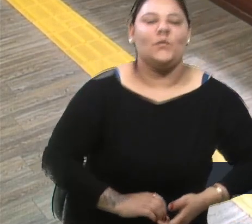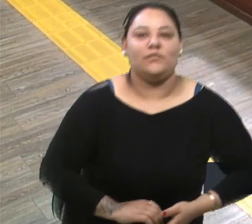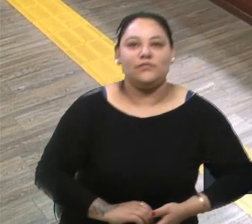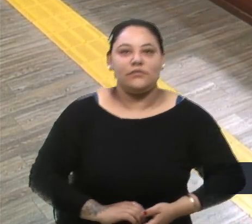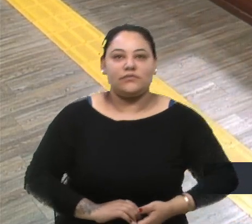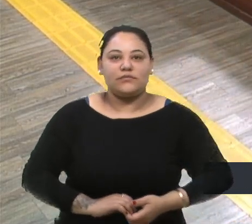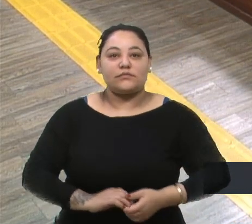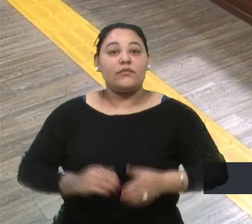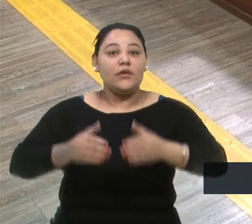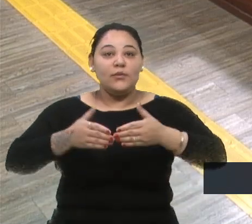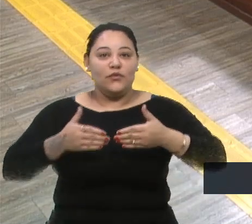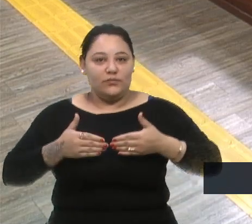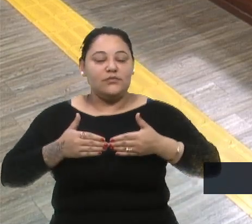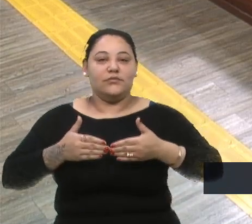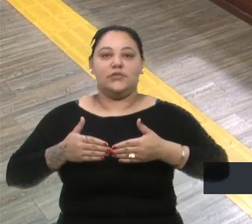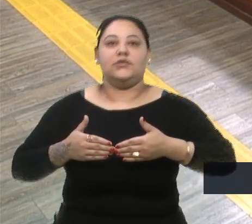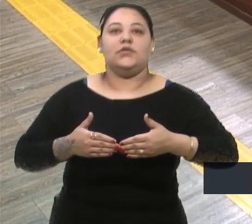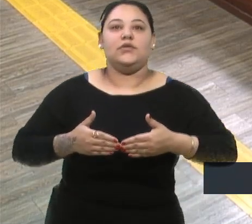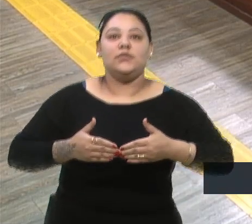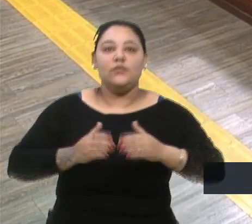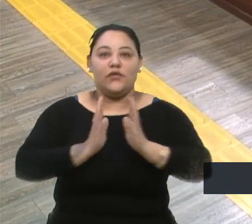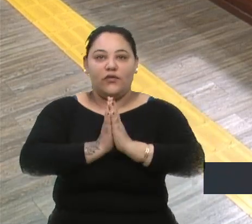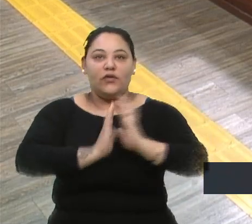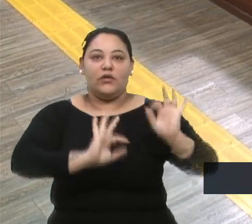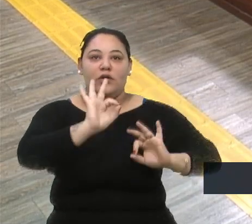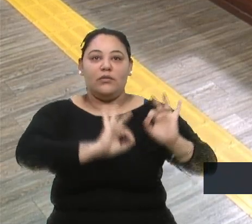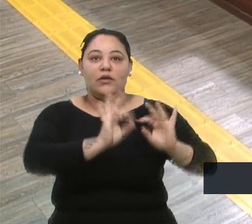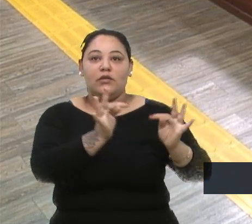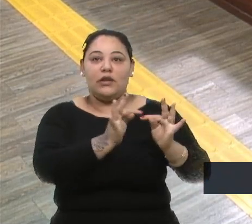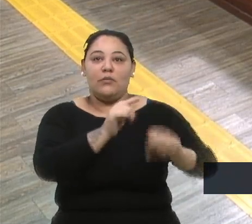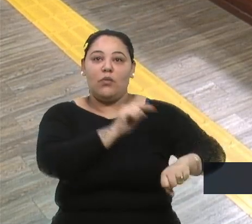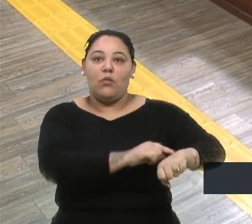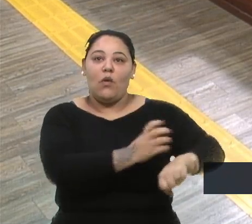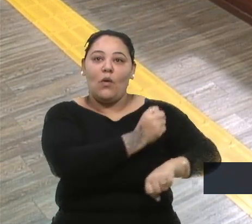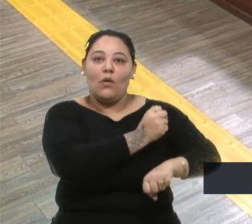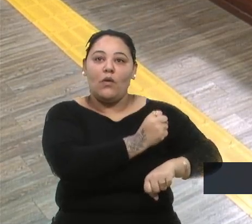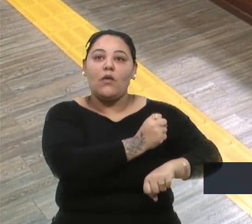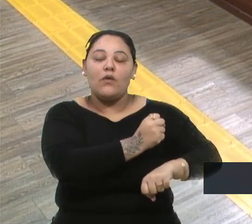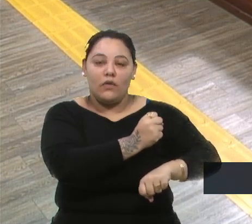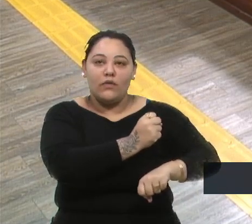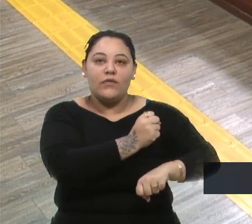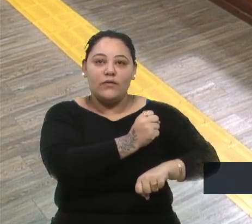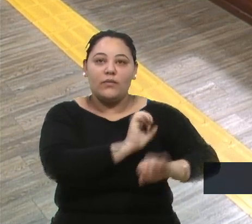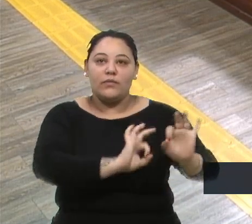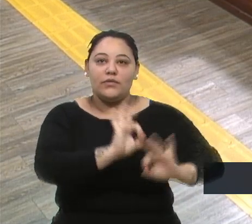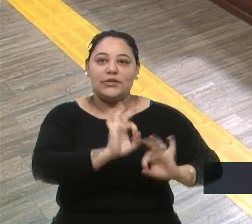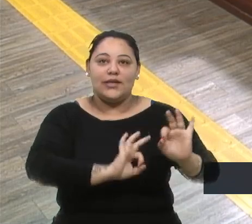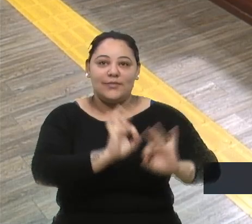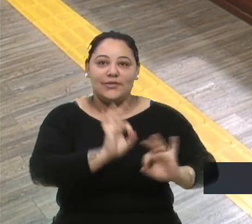Por gentileza, se tiver alguém da equipe técnica. O tempo está segurado, vamos...